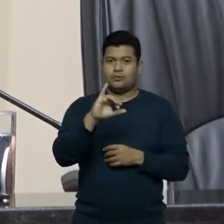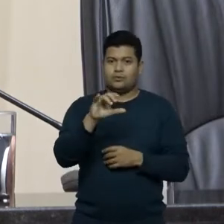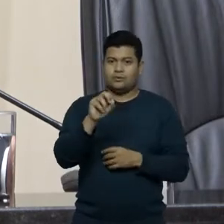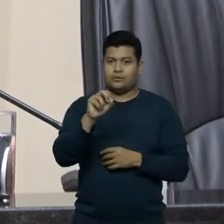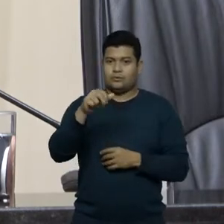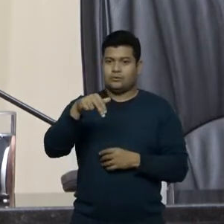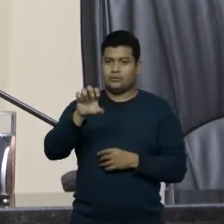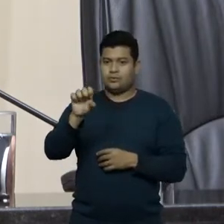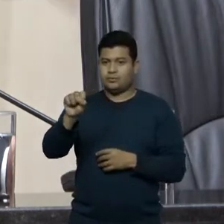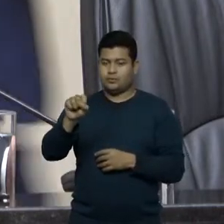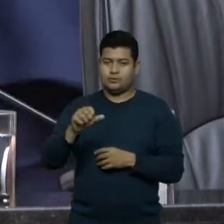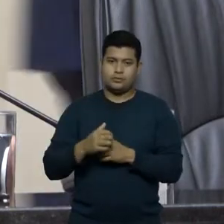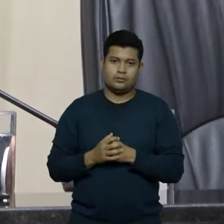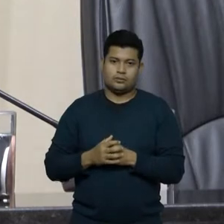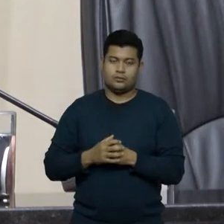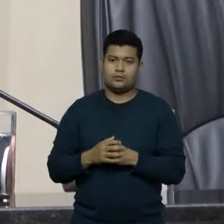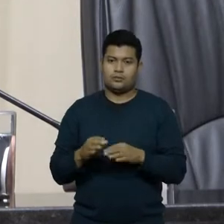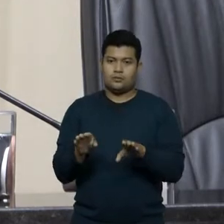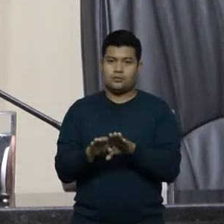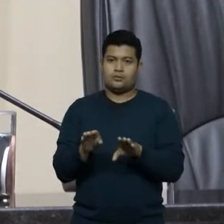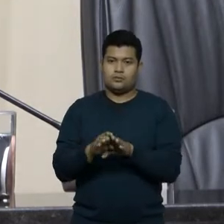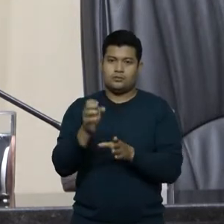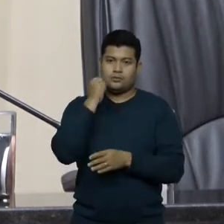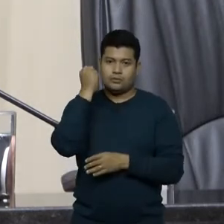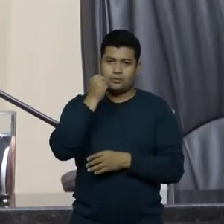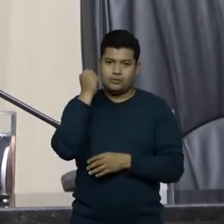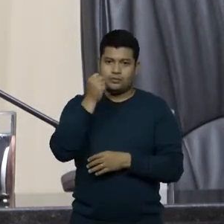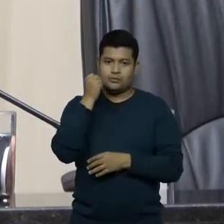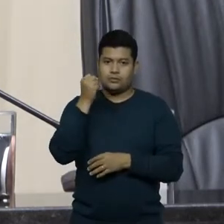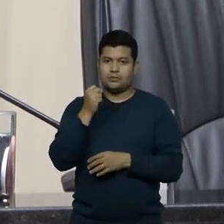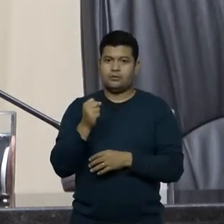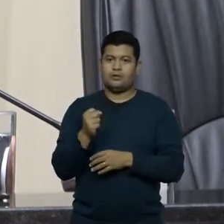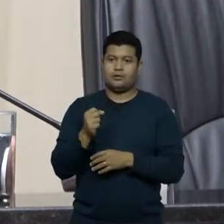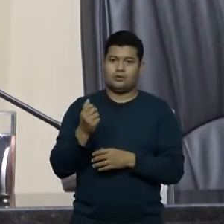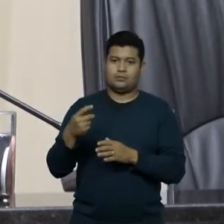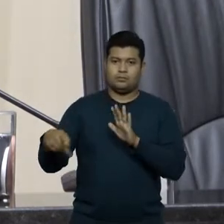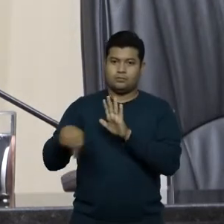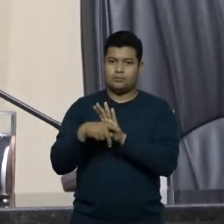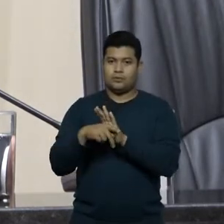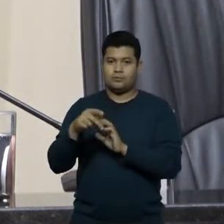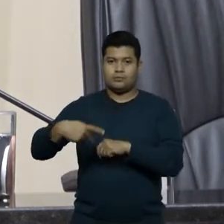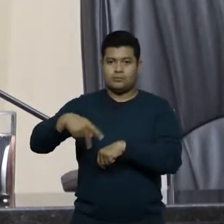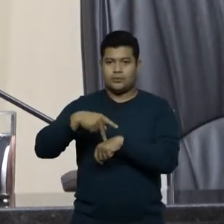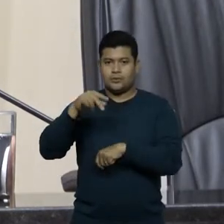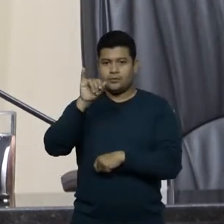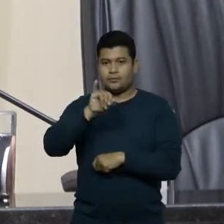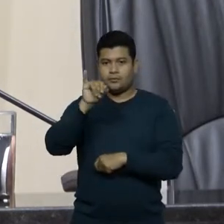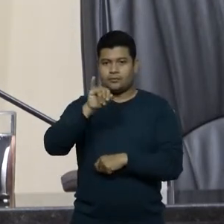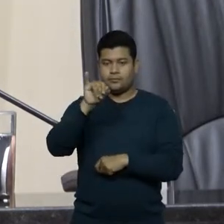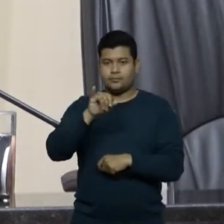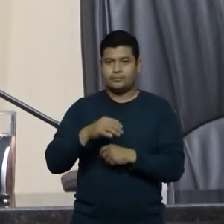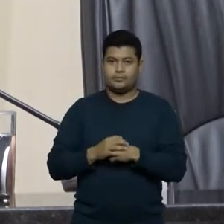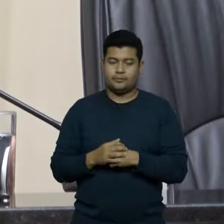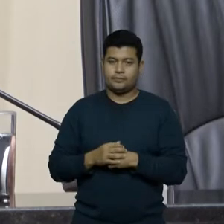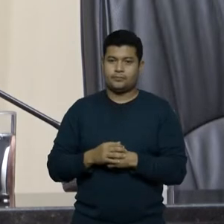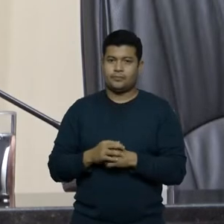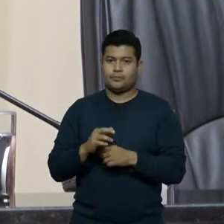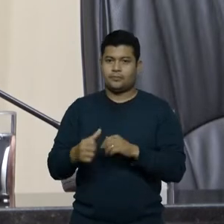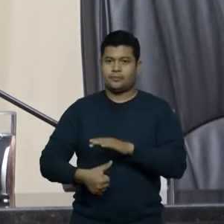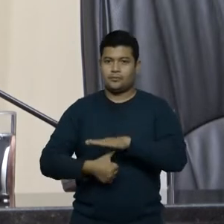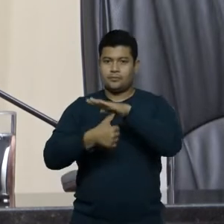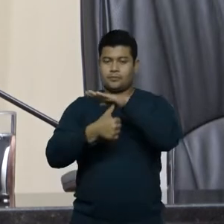Excelentíssimo Senhor Senador da República da Itália Fábio porta magnífico reitor do Centro Universitário